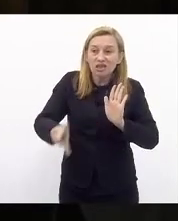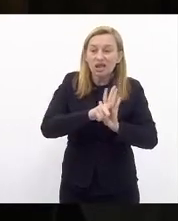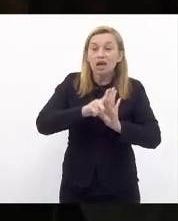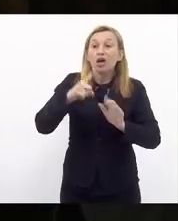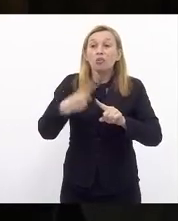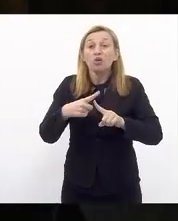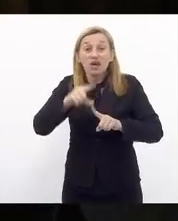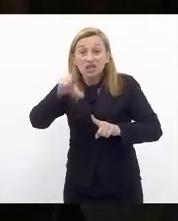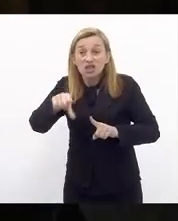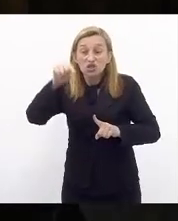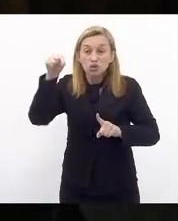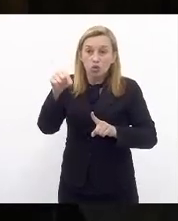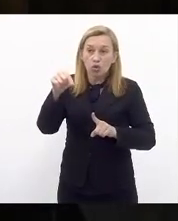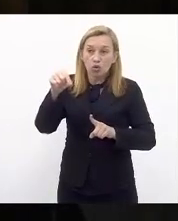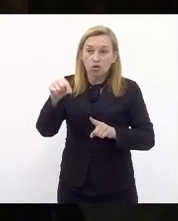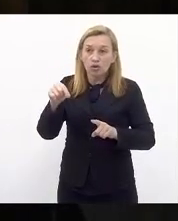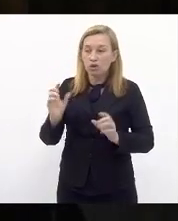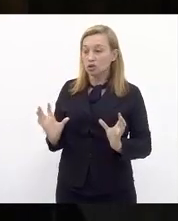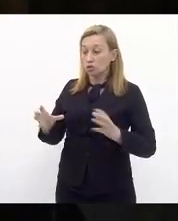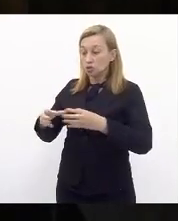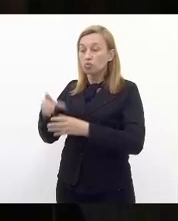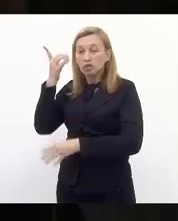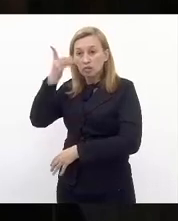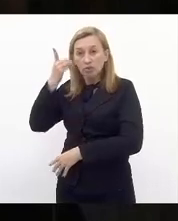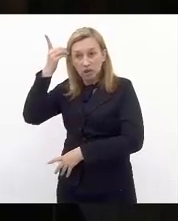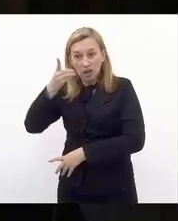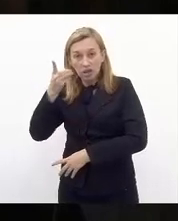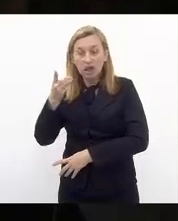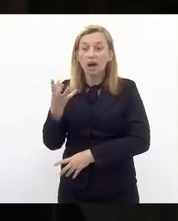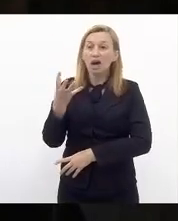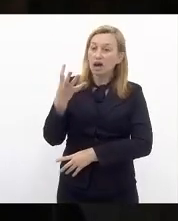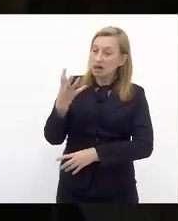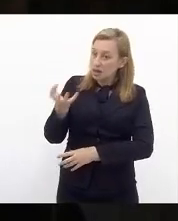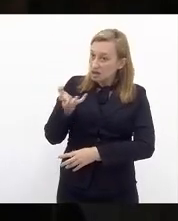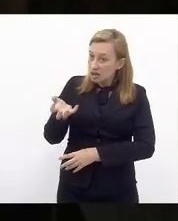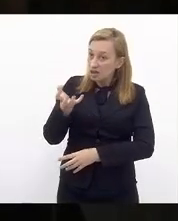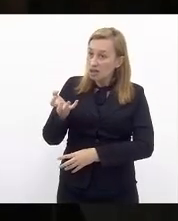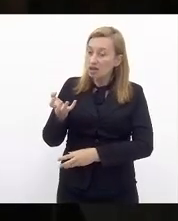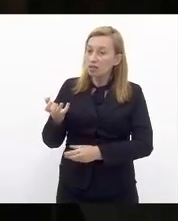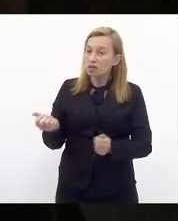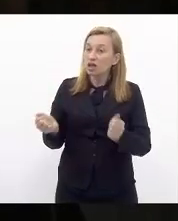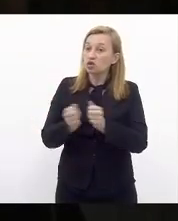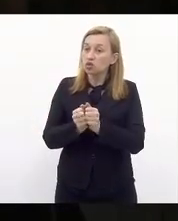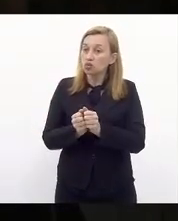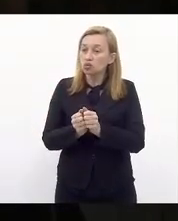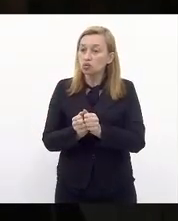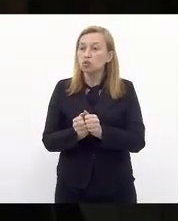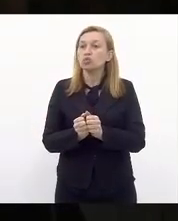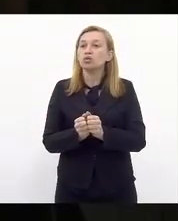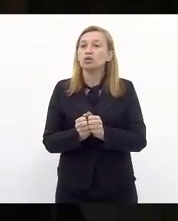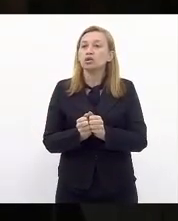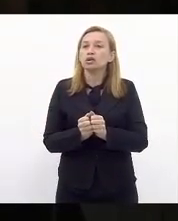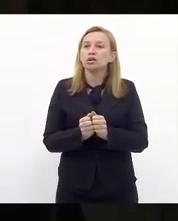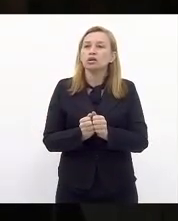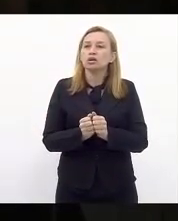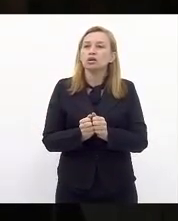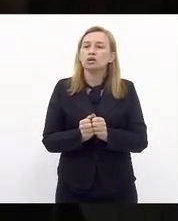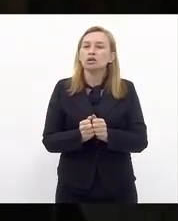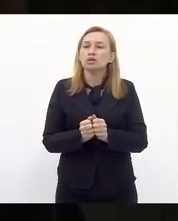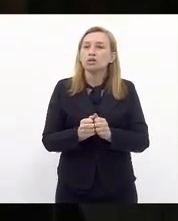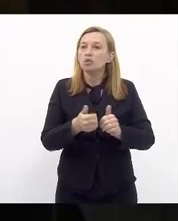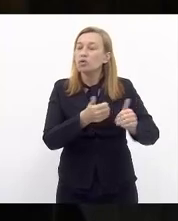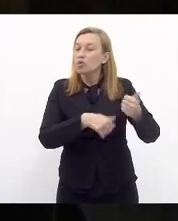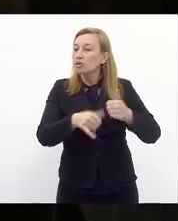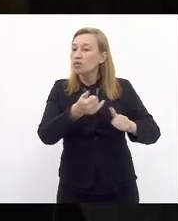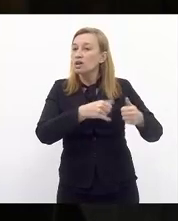decisão foi uma decisão que esse o Parlamento corroborou contribuiu para que fosse tomada que tem a ver com uma